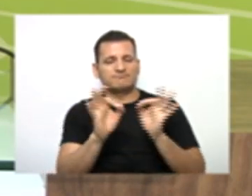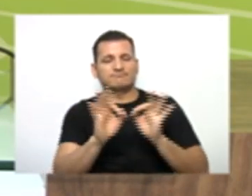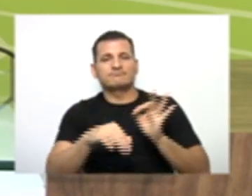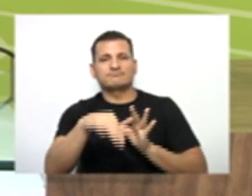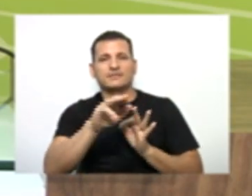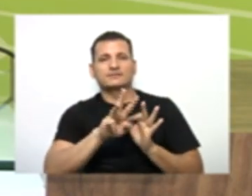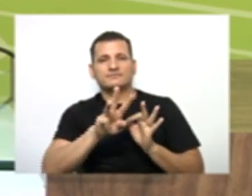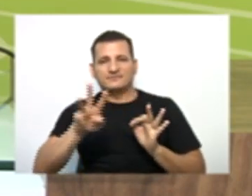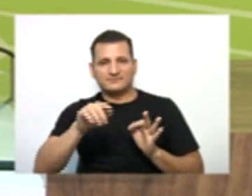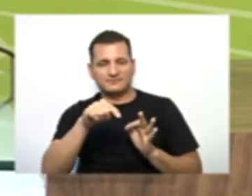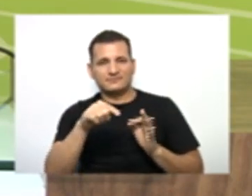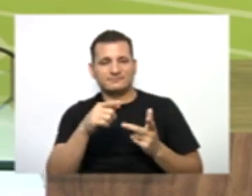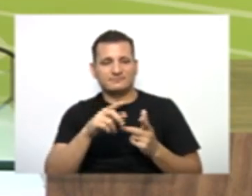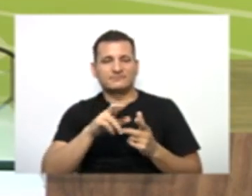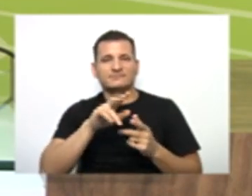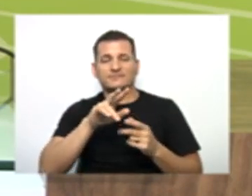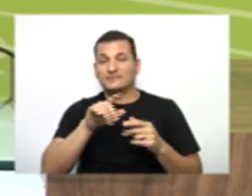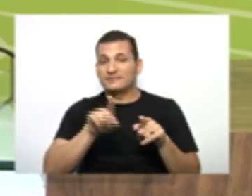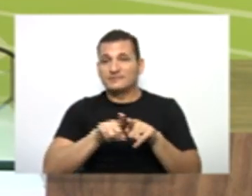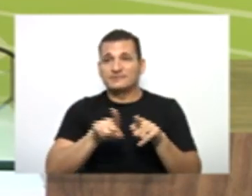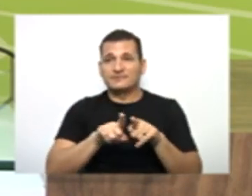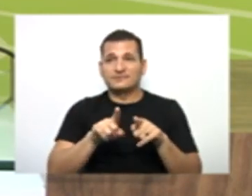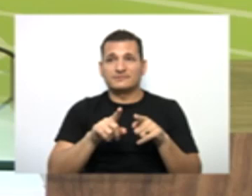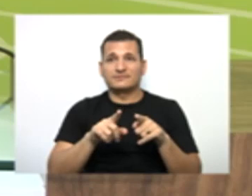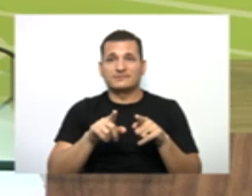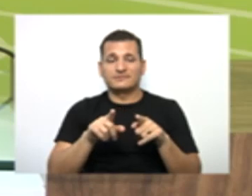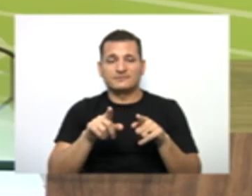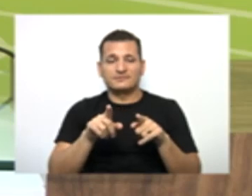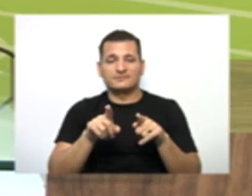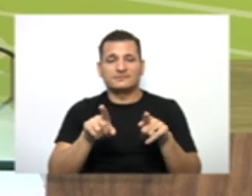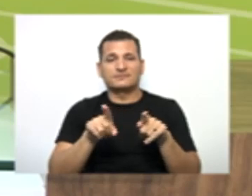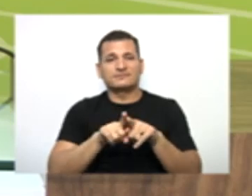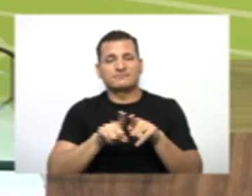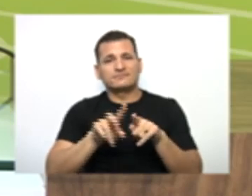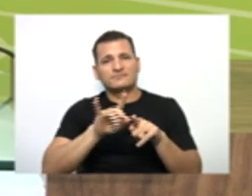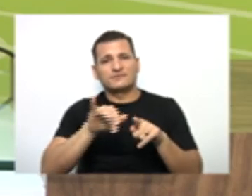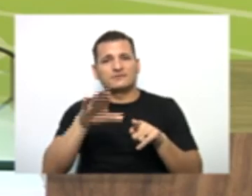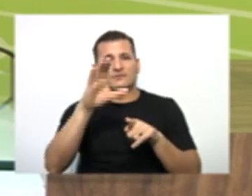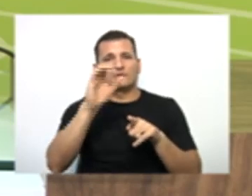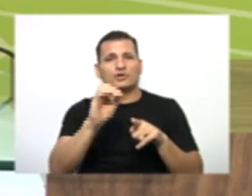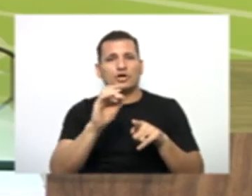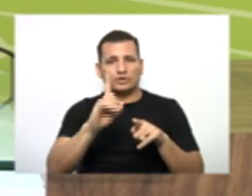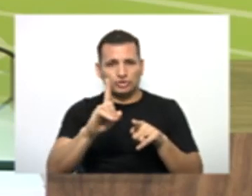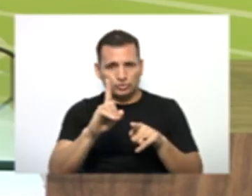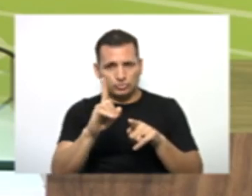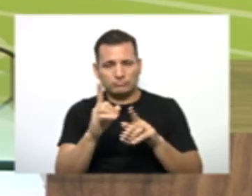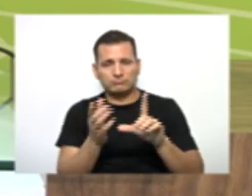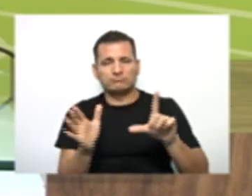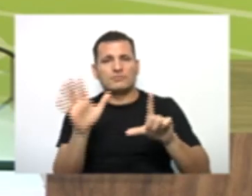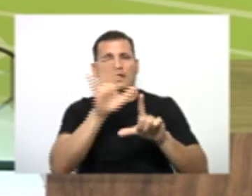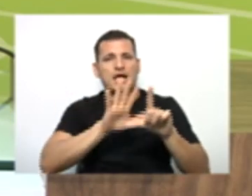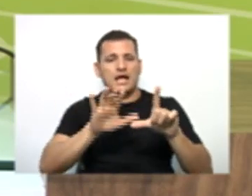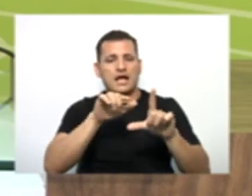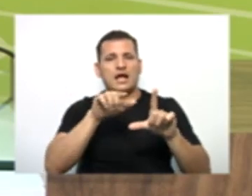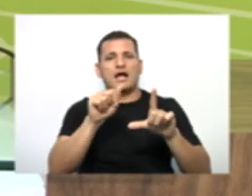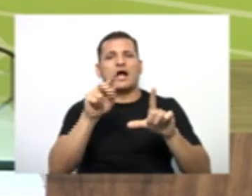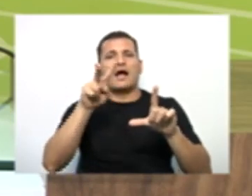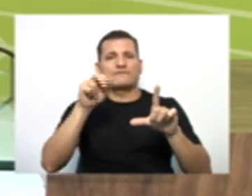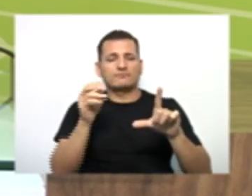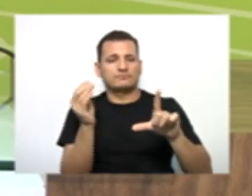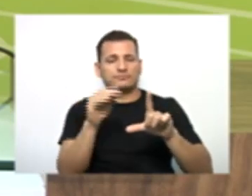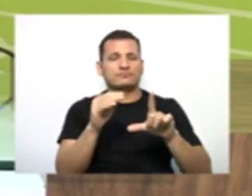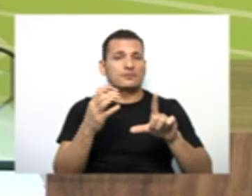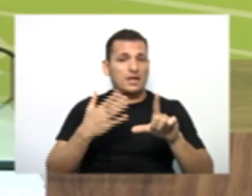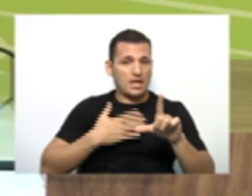na nossa página. E eles vão ganhar um presentinho também. A gente vai disponibilizar um código para vocês no AVA de uma página web construída por